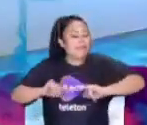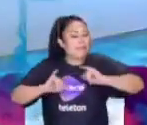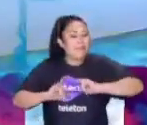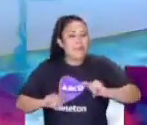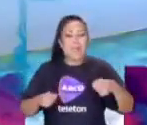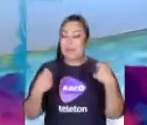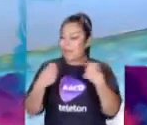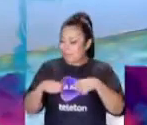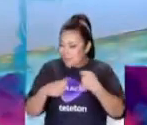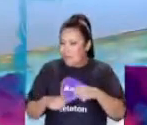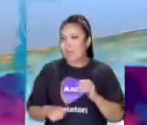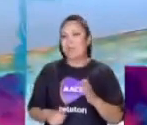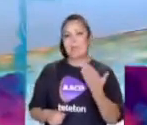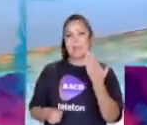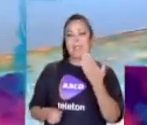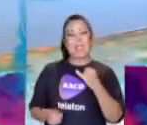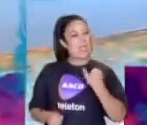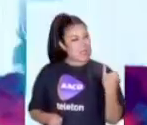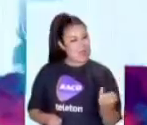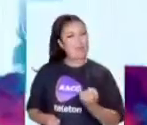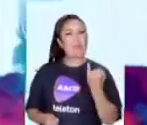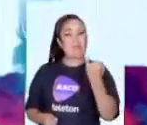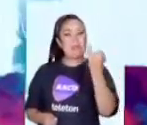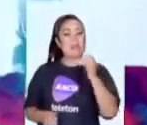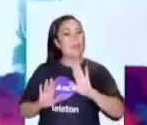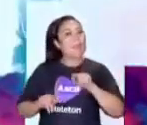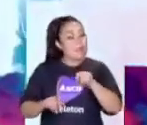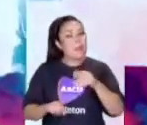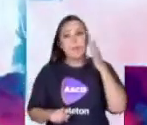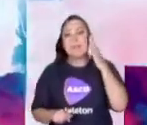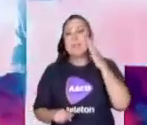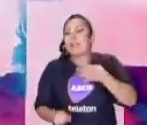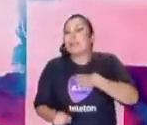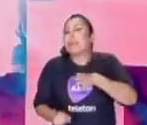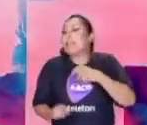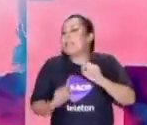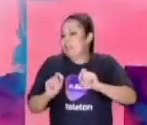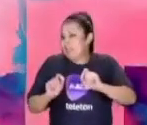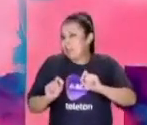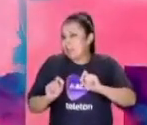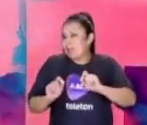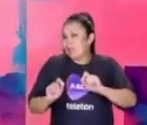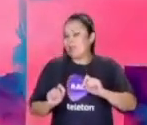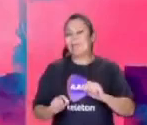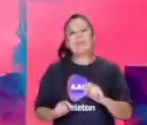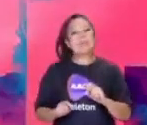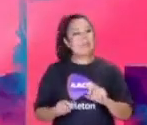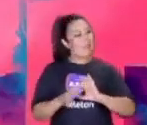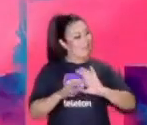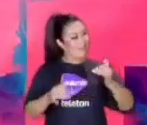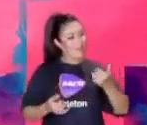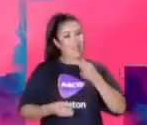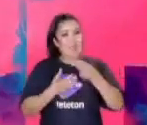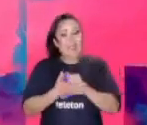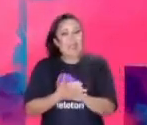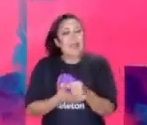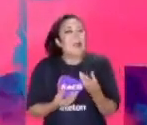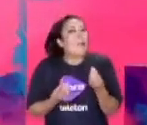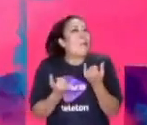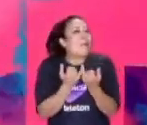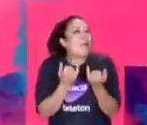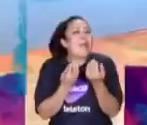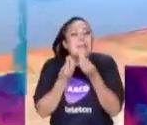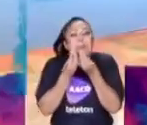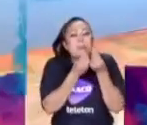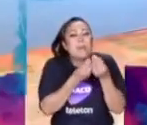necessária, que mensagem importante. Mas você sabe o que eu tô sentindo, galera? Conte. Um gosto doce